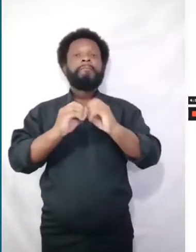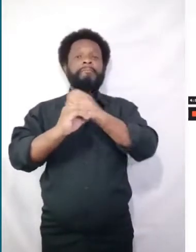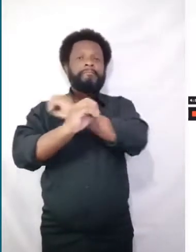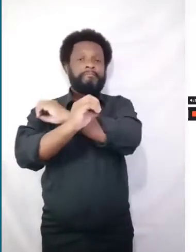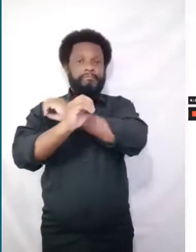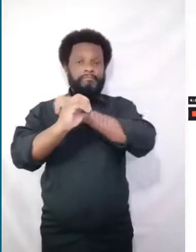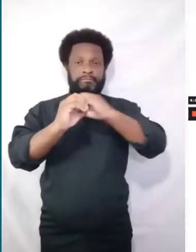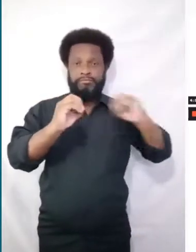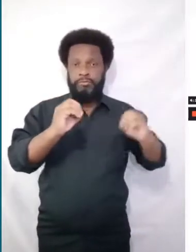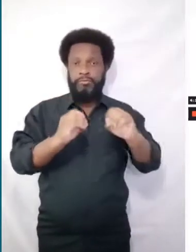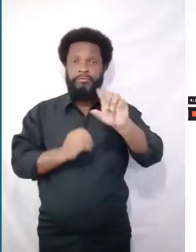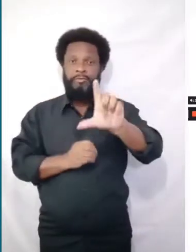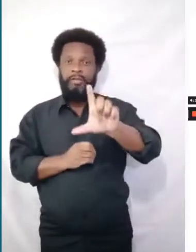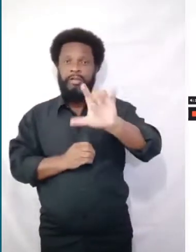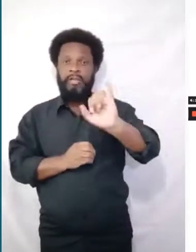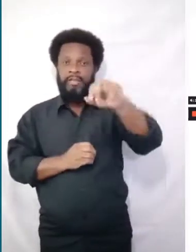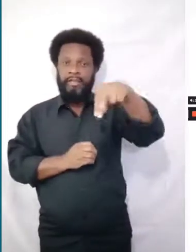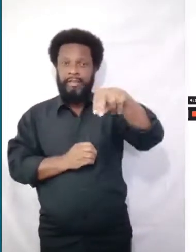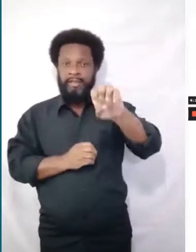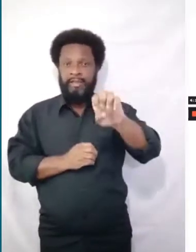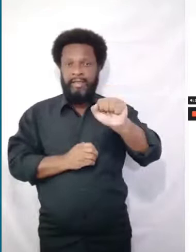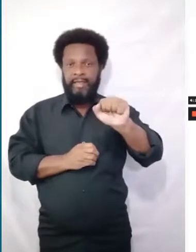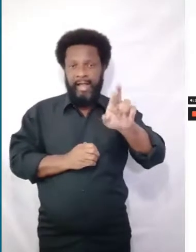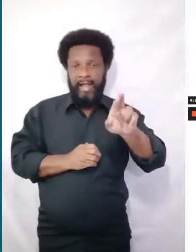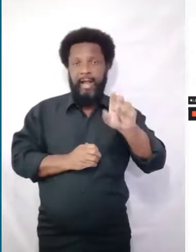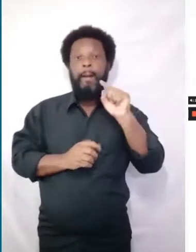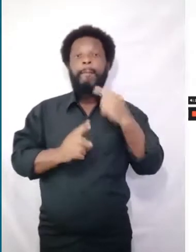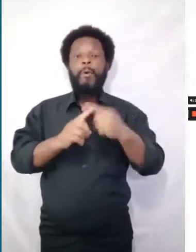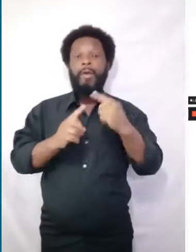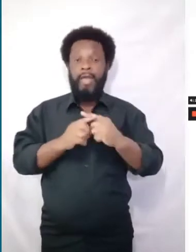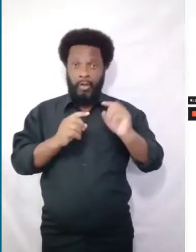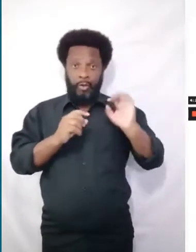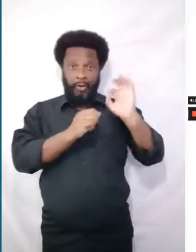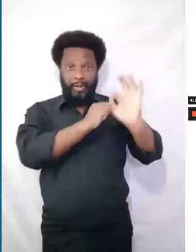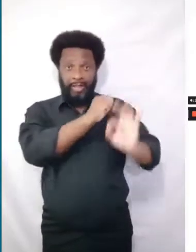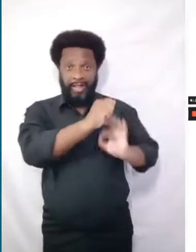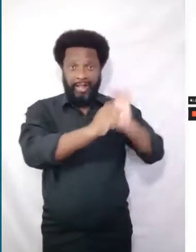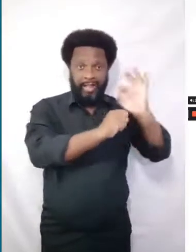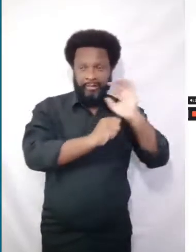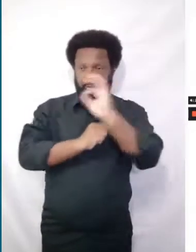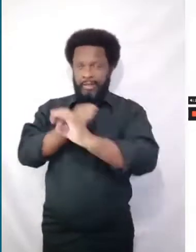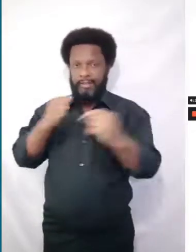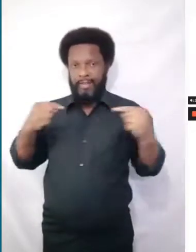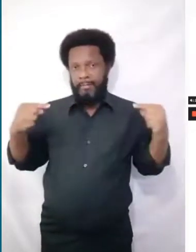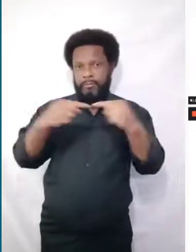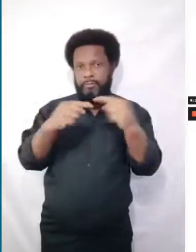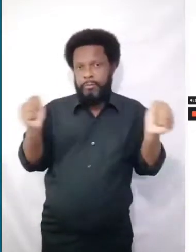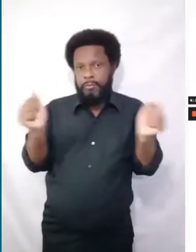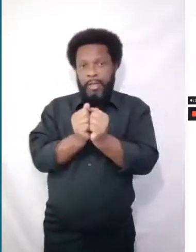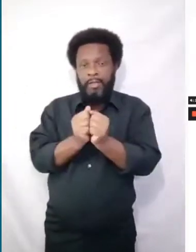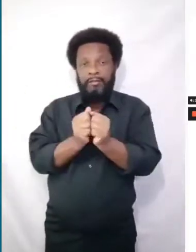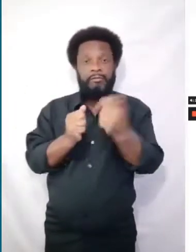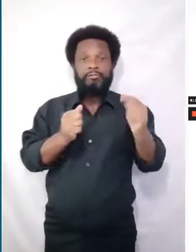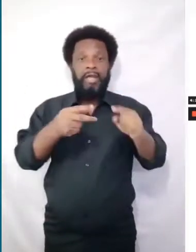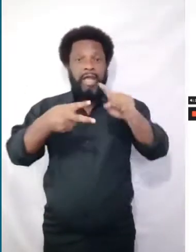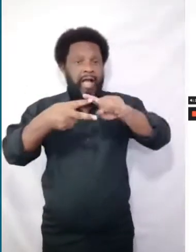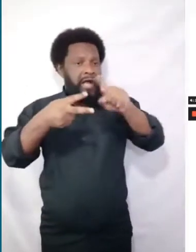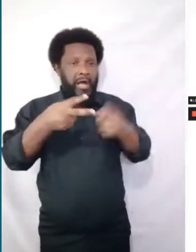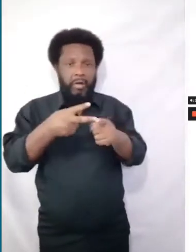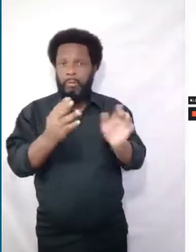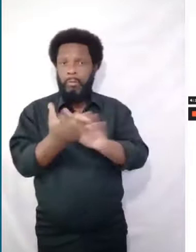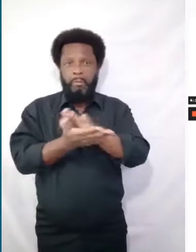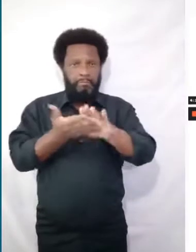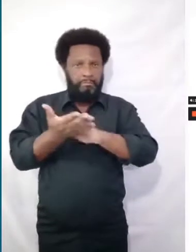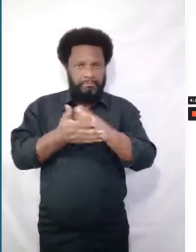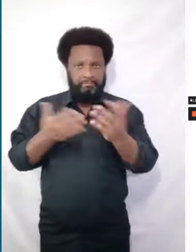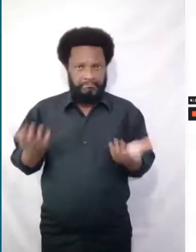geometria chamada de linear. Percebam, na geometria linear, cada átomo está de frente um para o outro. Não existe nenhum ângulo